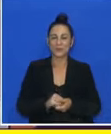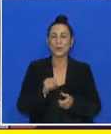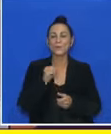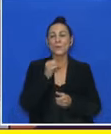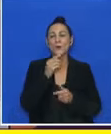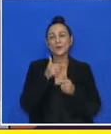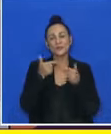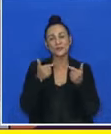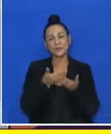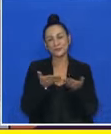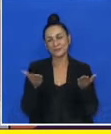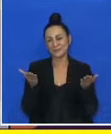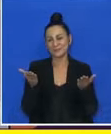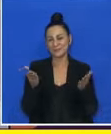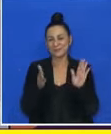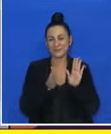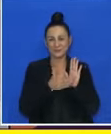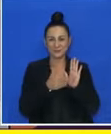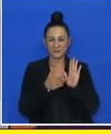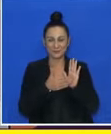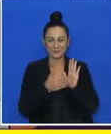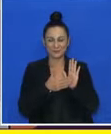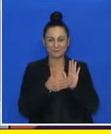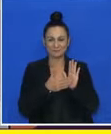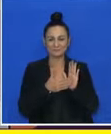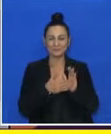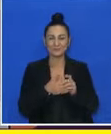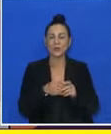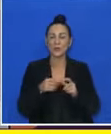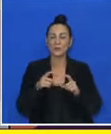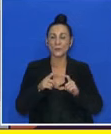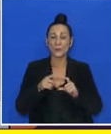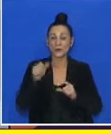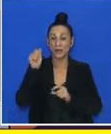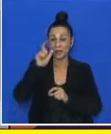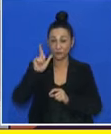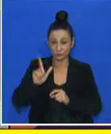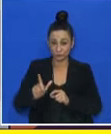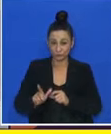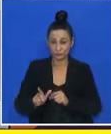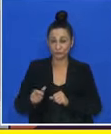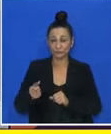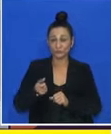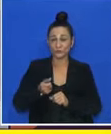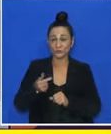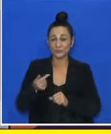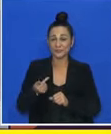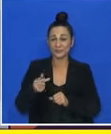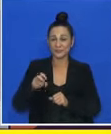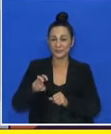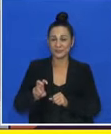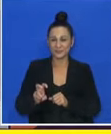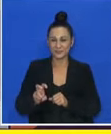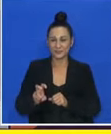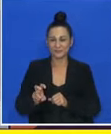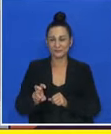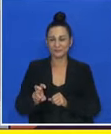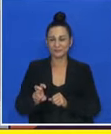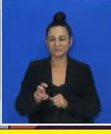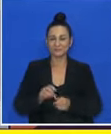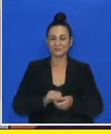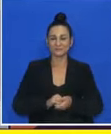Boa sorte para você que apostou. Bola azul, número 75.